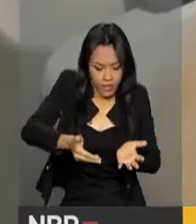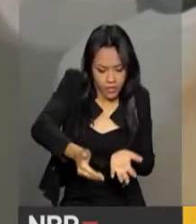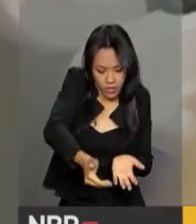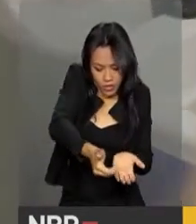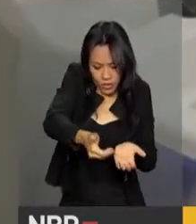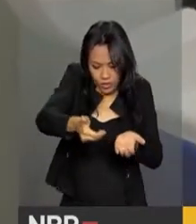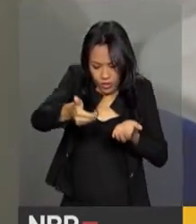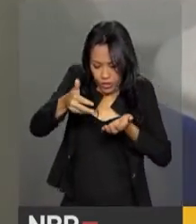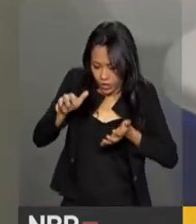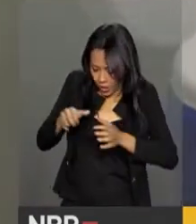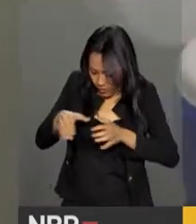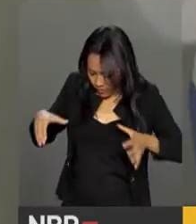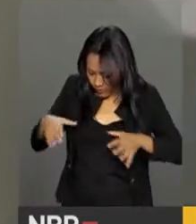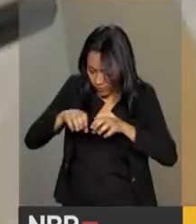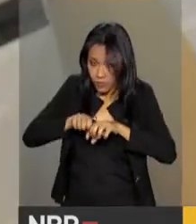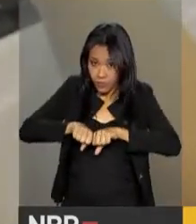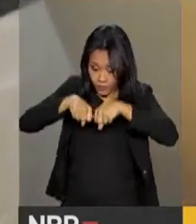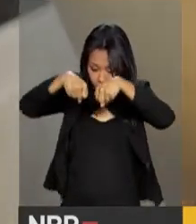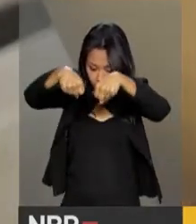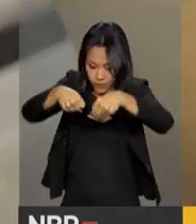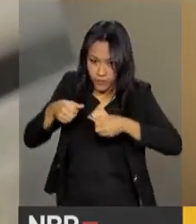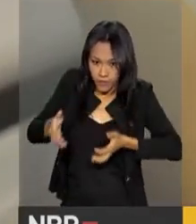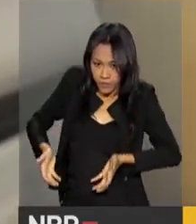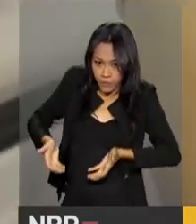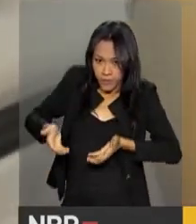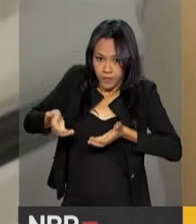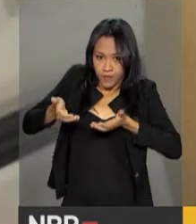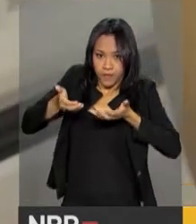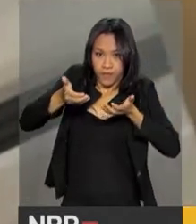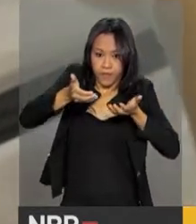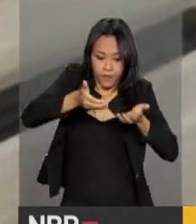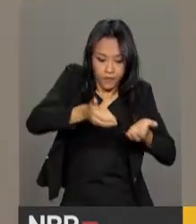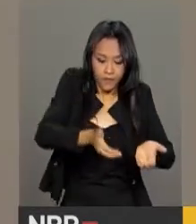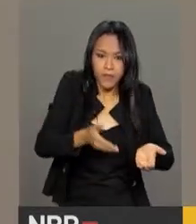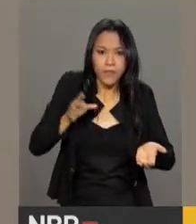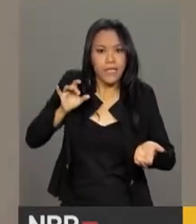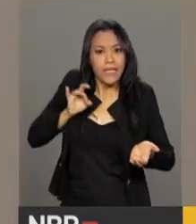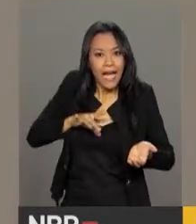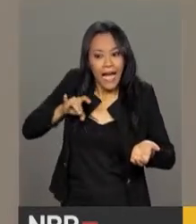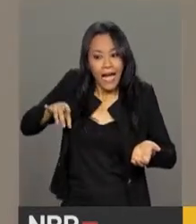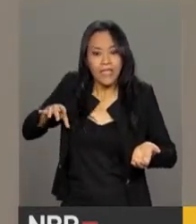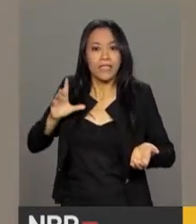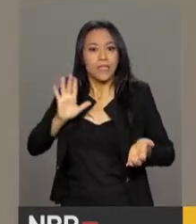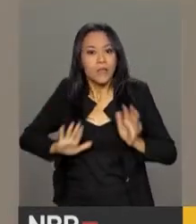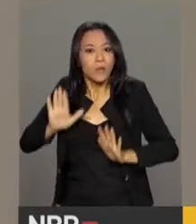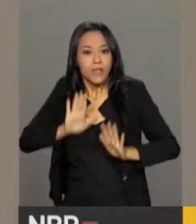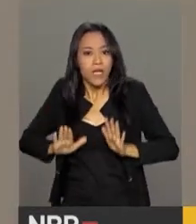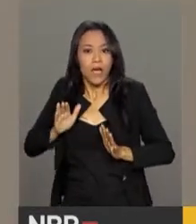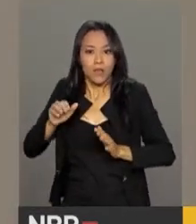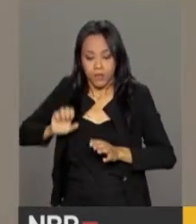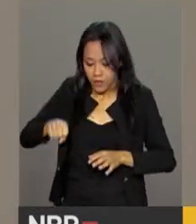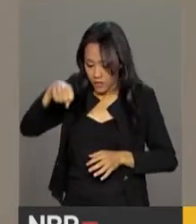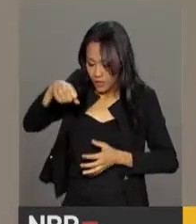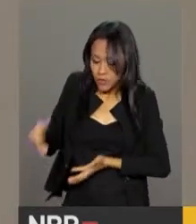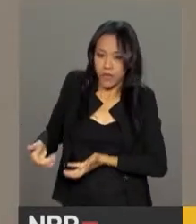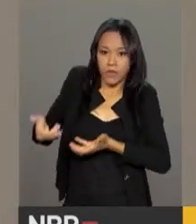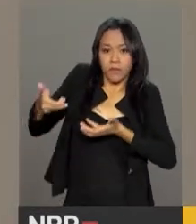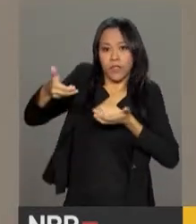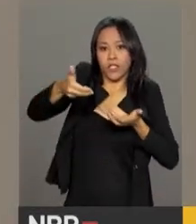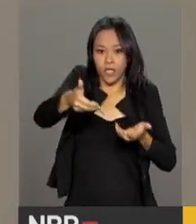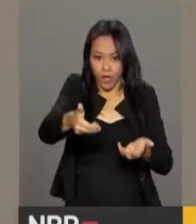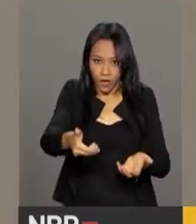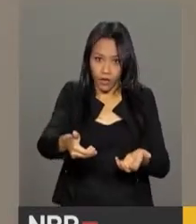dos órgãos cada hora eu tenho um processo simples com os processos específicos e 11 uma